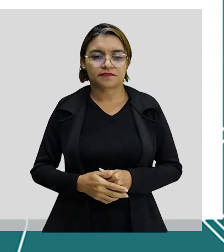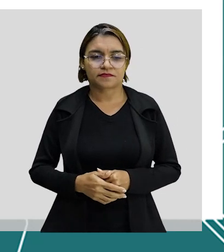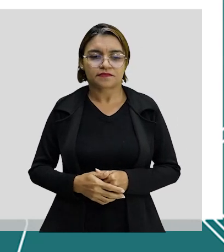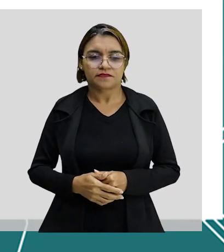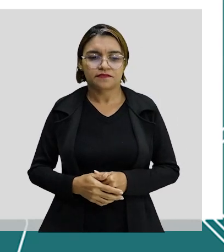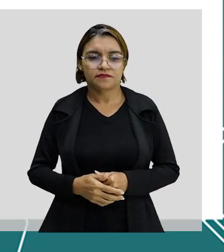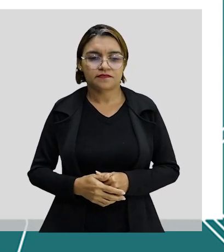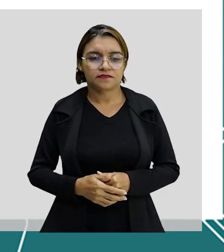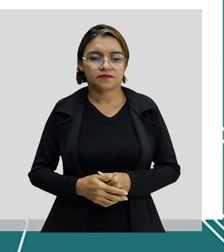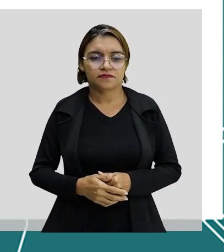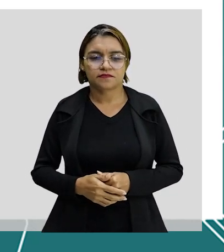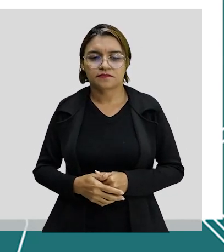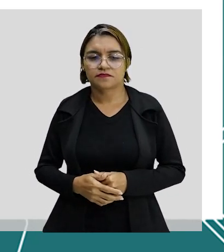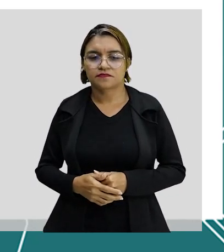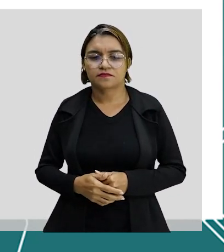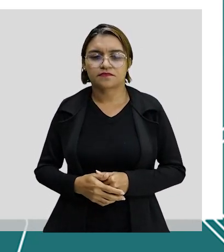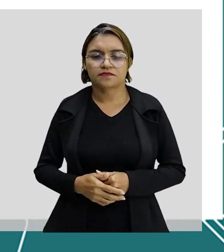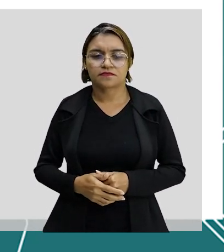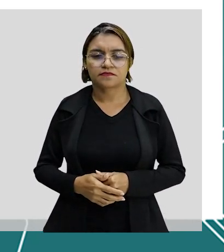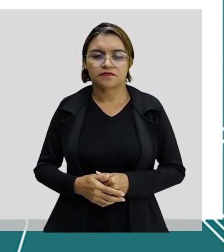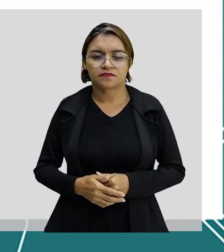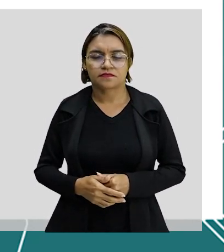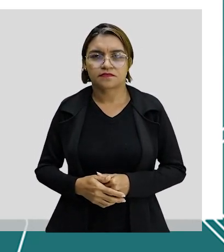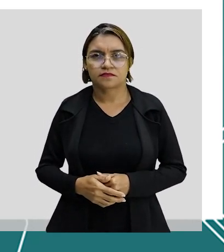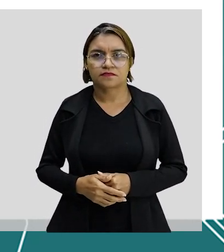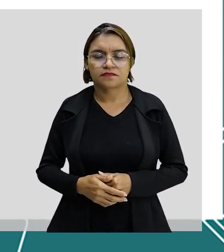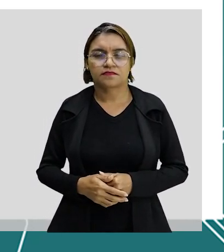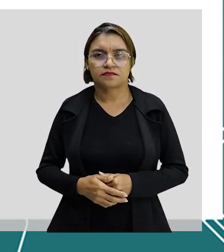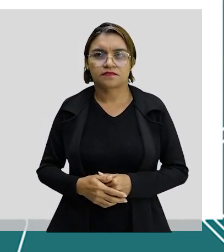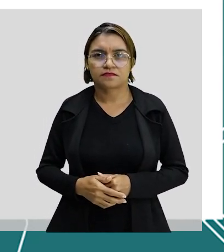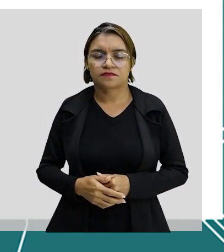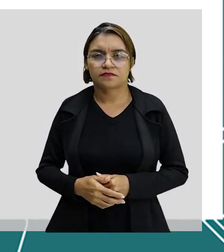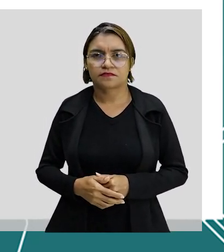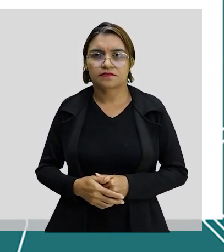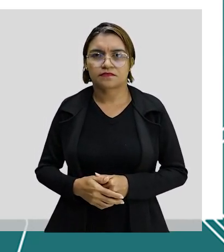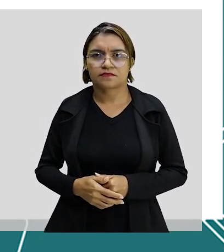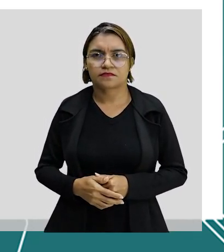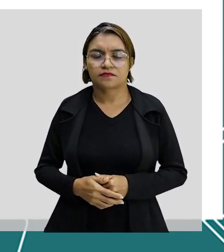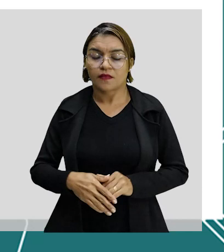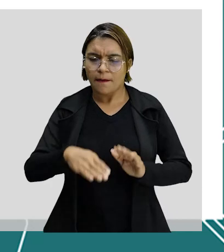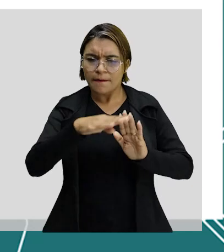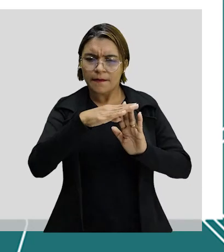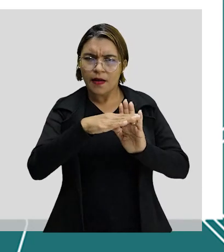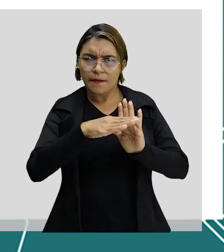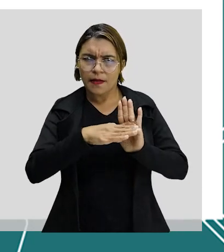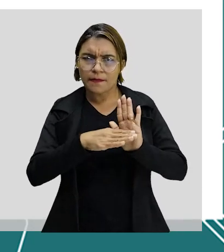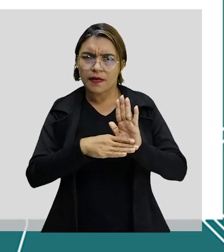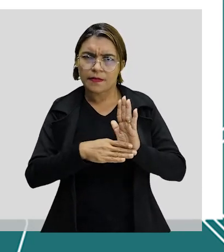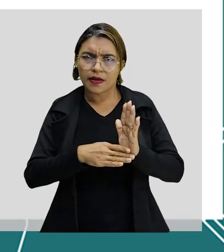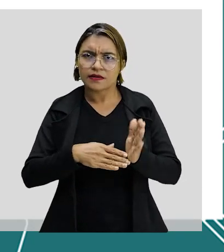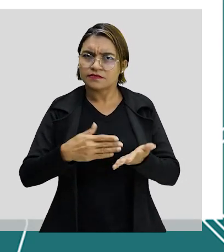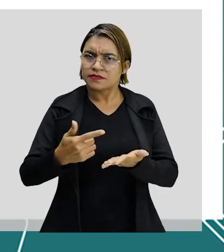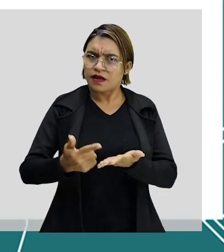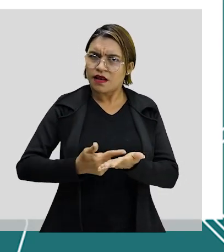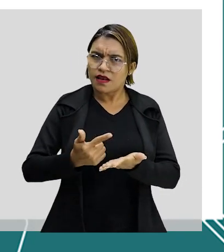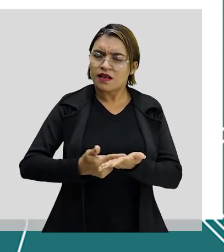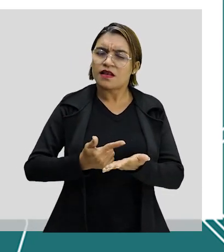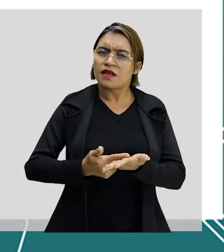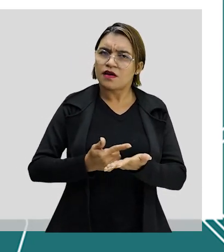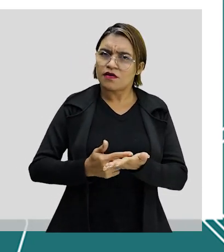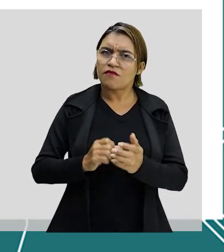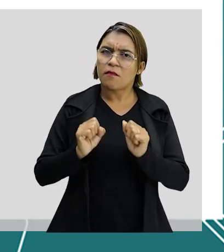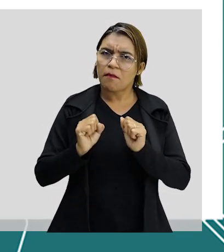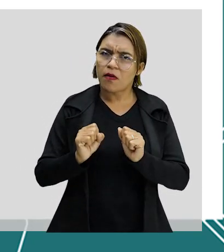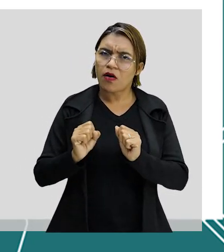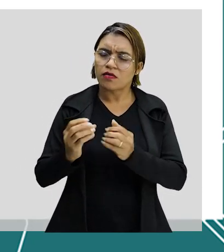por favor. Poderia trazer-me la carta, por favor? Poderia trazer-me la carta, por favor?